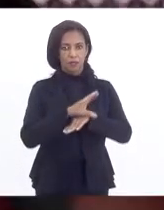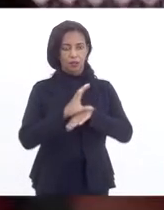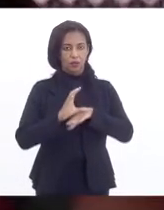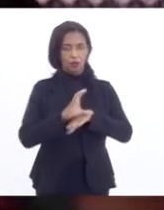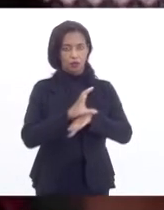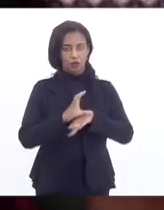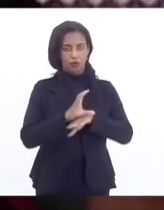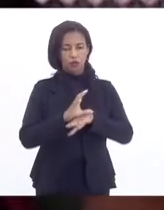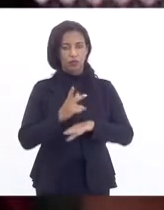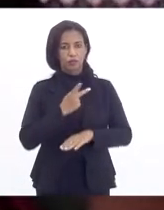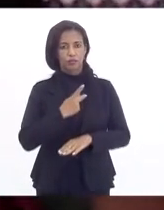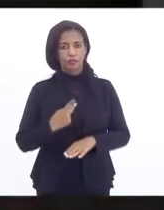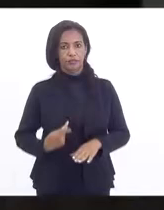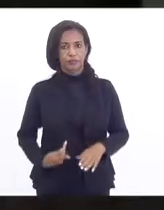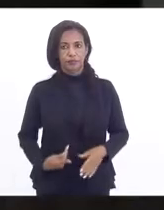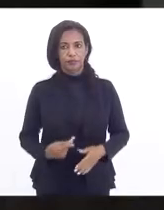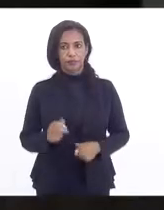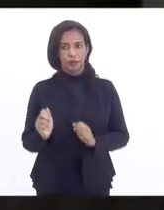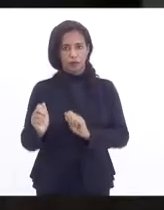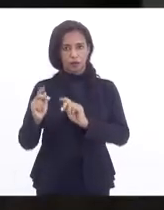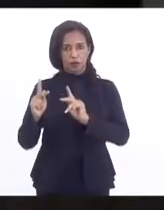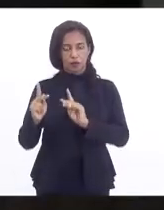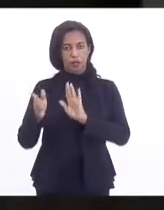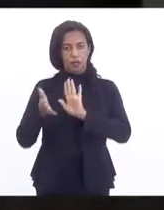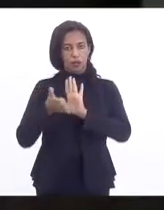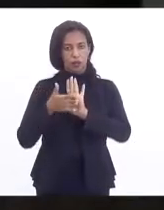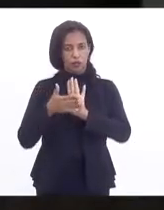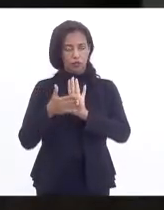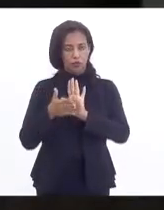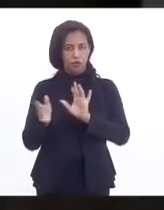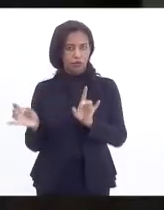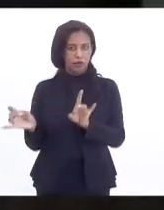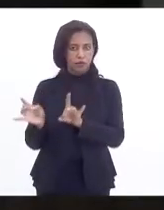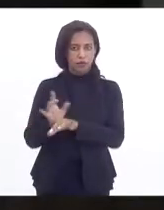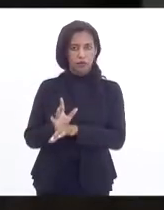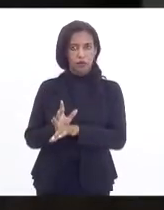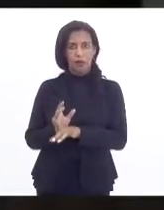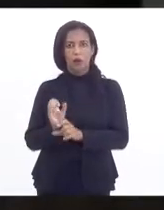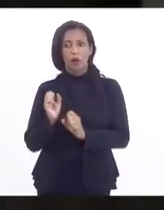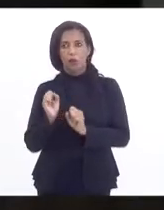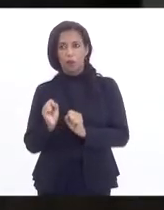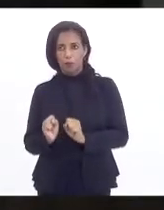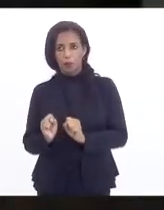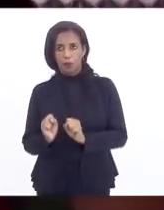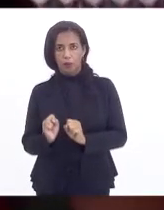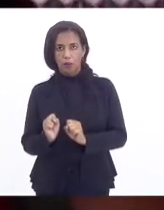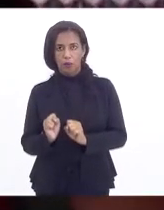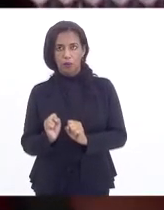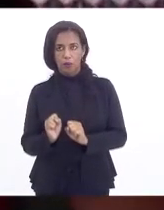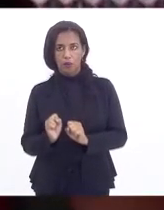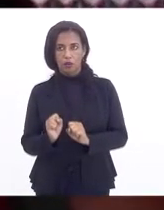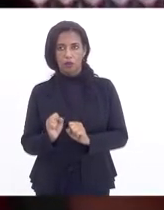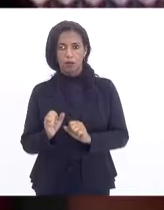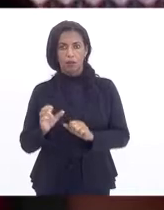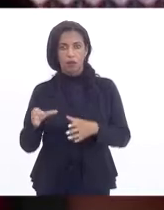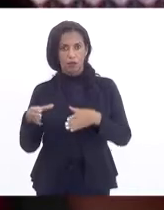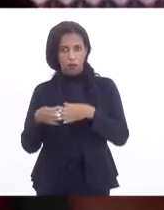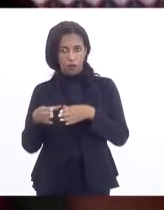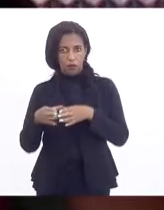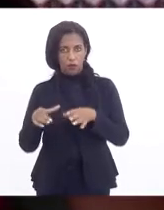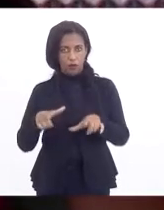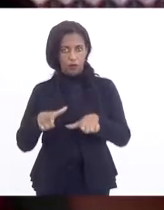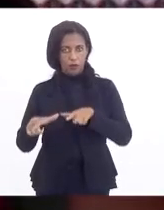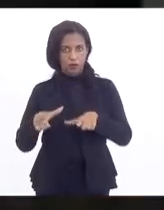constitucionalidade, presidente. Ok. Com os pareceres emitidos. Posso emitir o parecer pela Comissão do Trabalho?